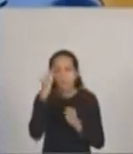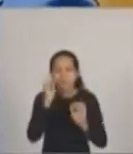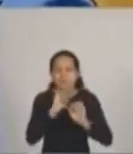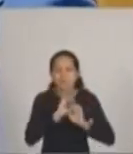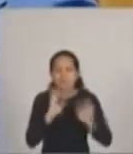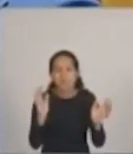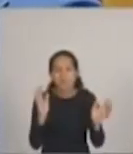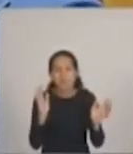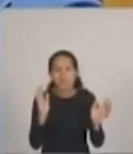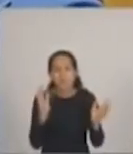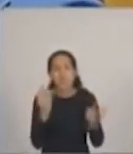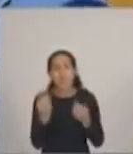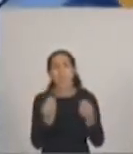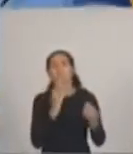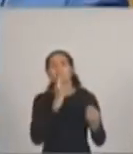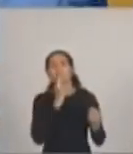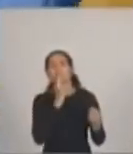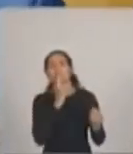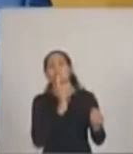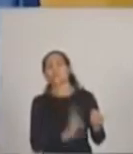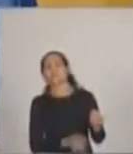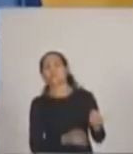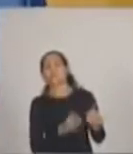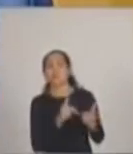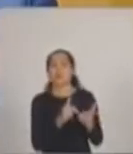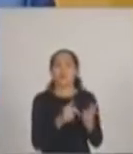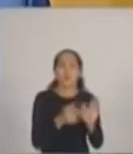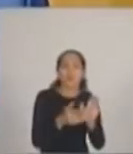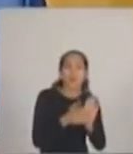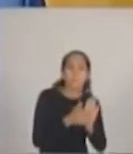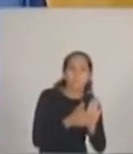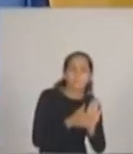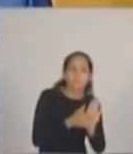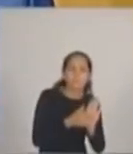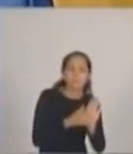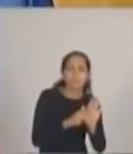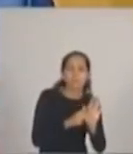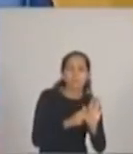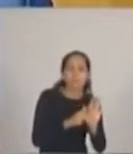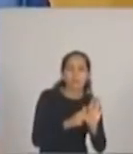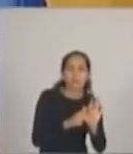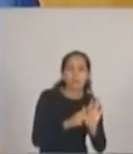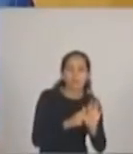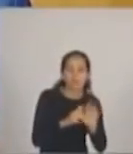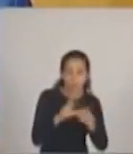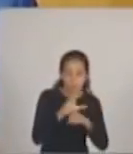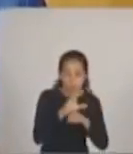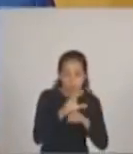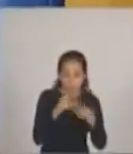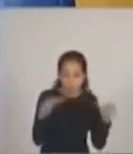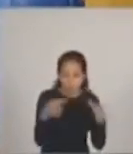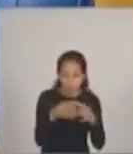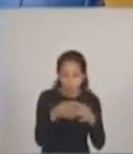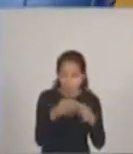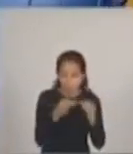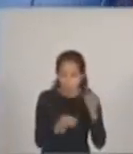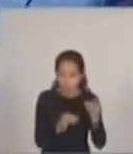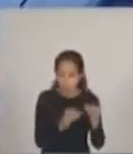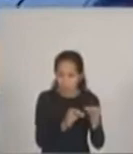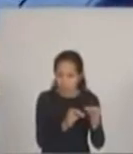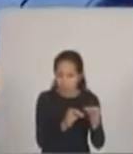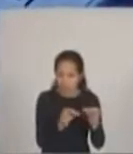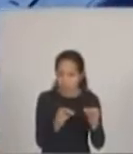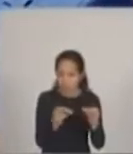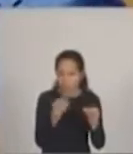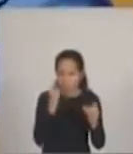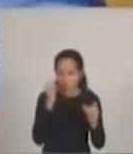senão eu não vou colocar... O parecer é pela constitucionalidade, tá claro, na Comissão de Justiça. Ok. Impressa aqui, presidente. Só